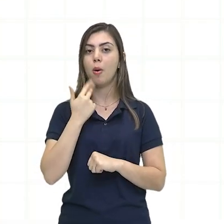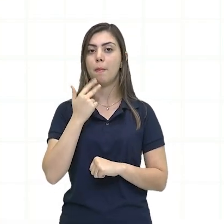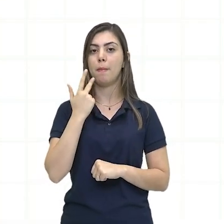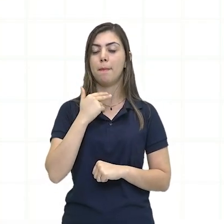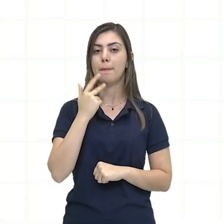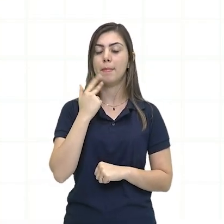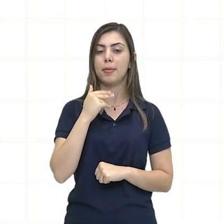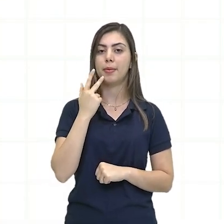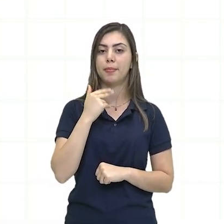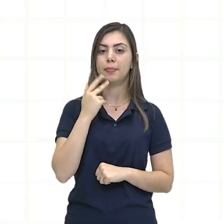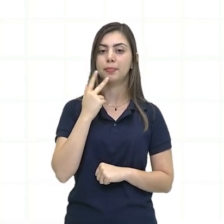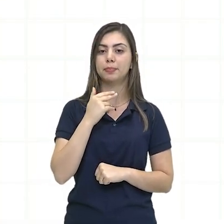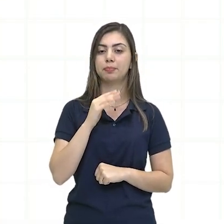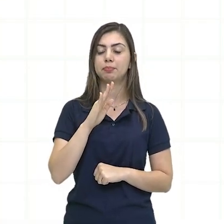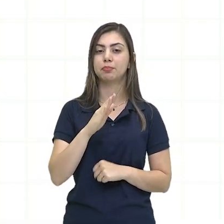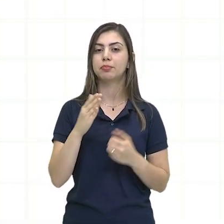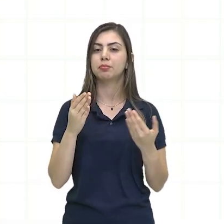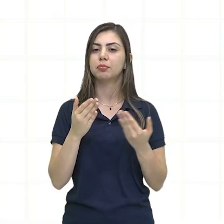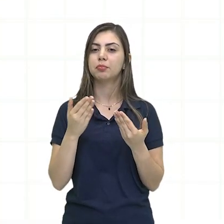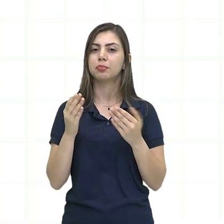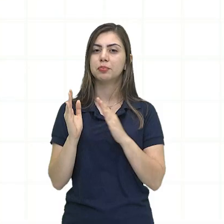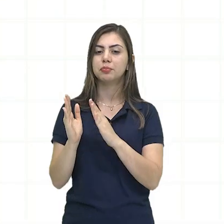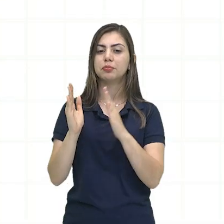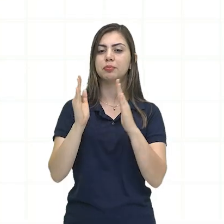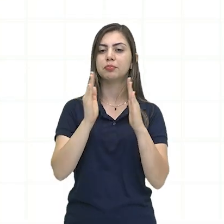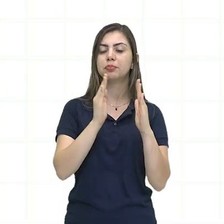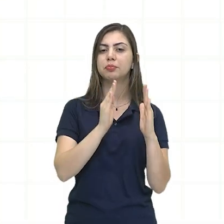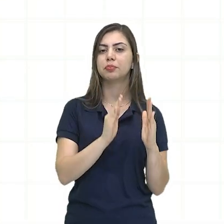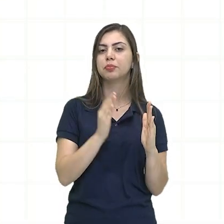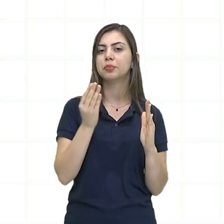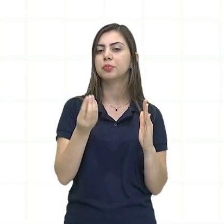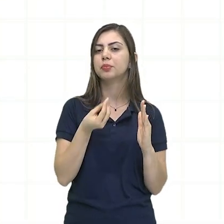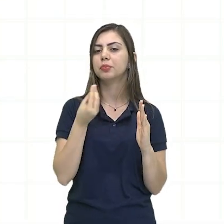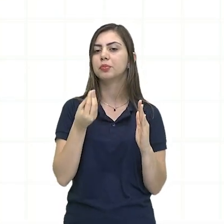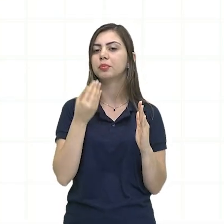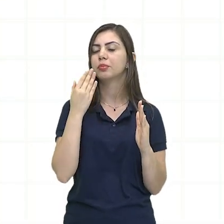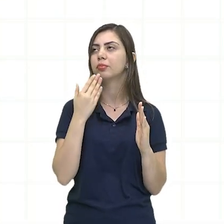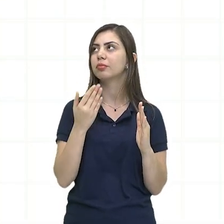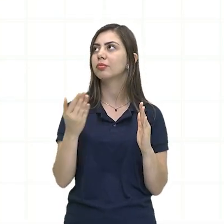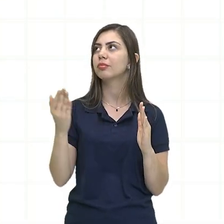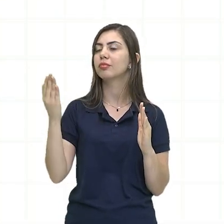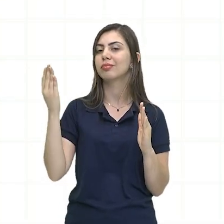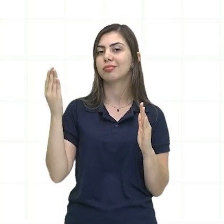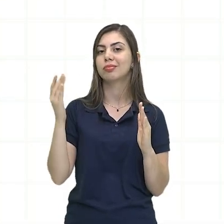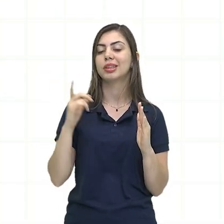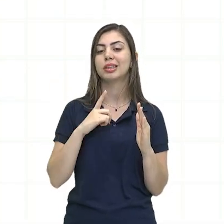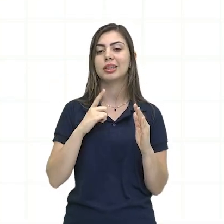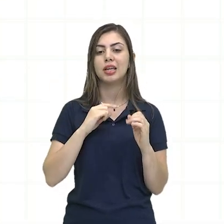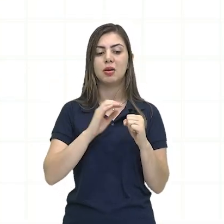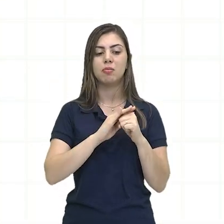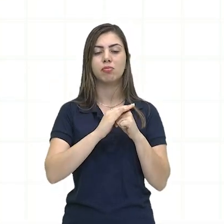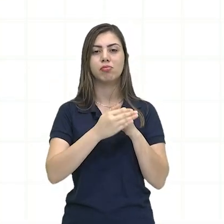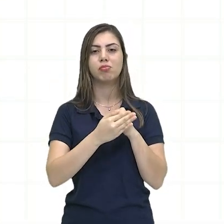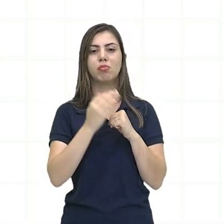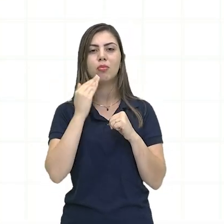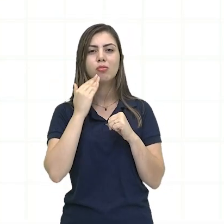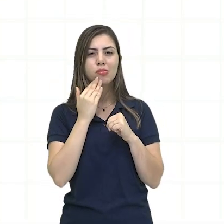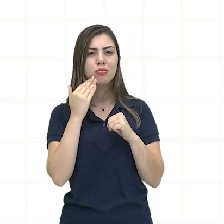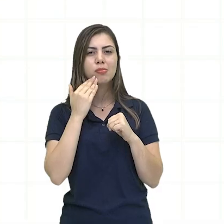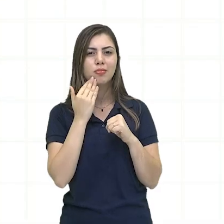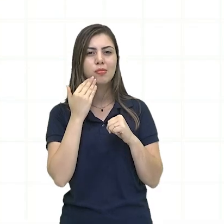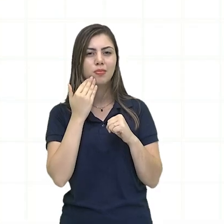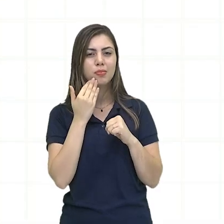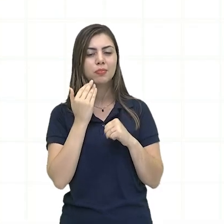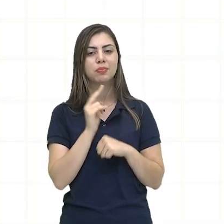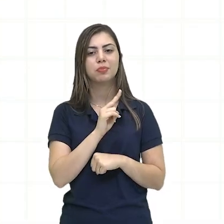normal, certo? E uma cartilagem com artrose, ou seja, você observa aqui,